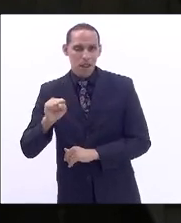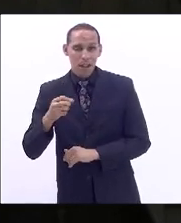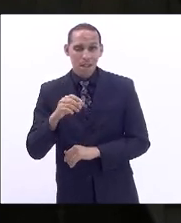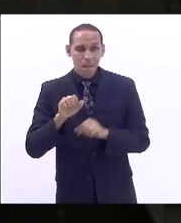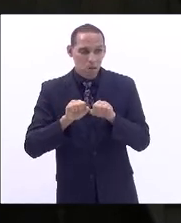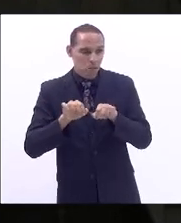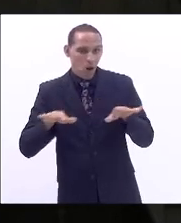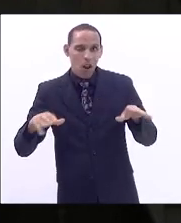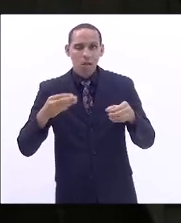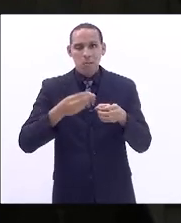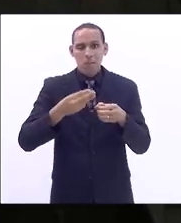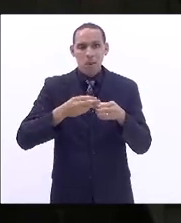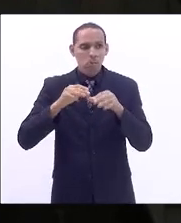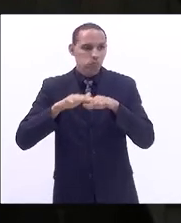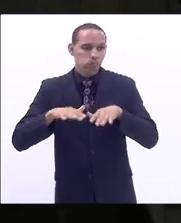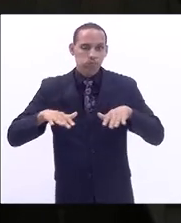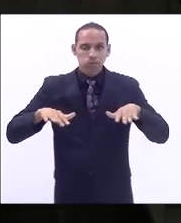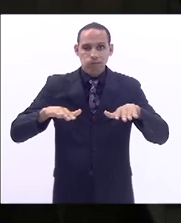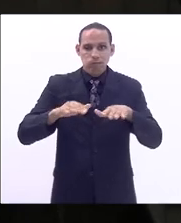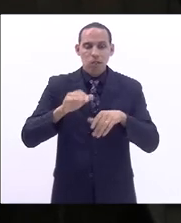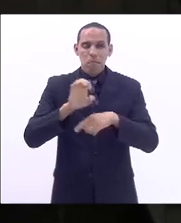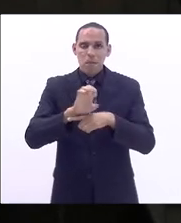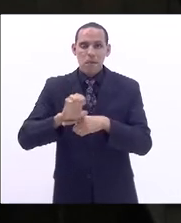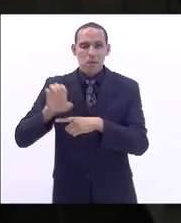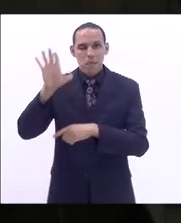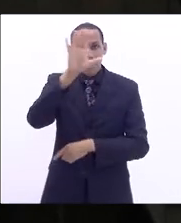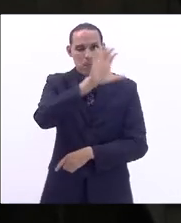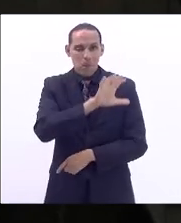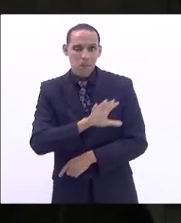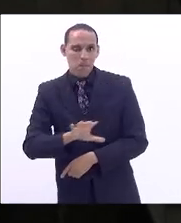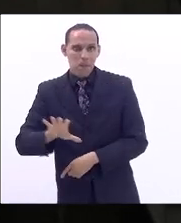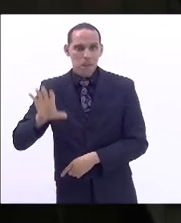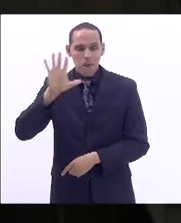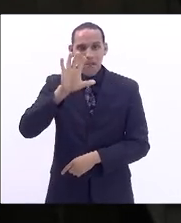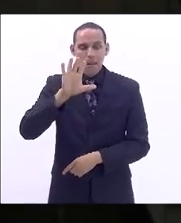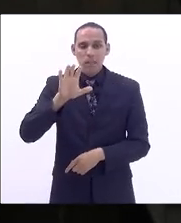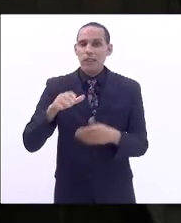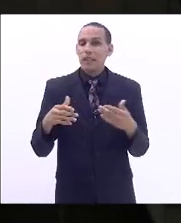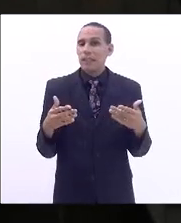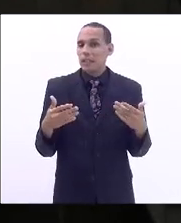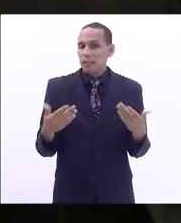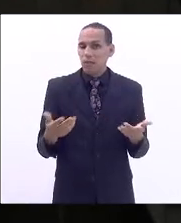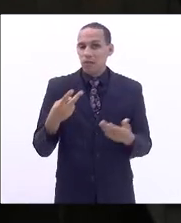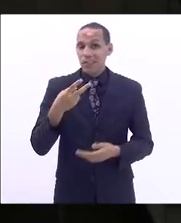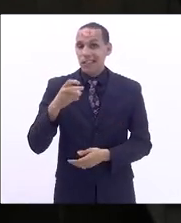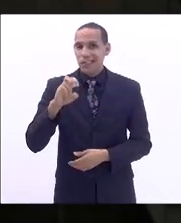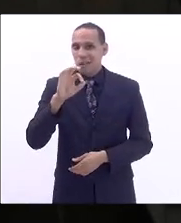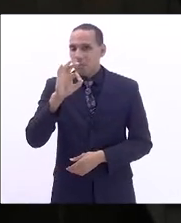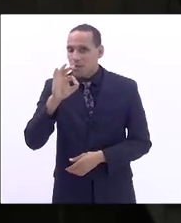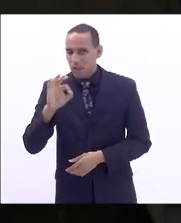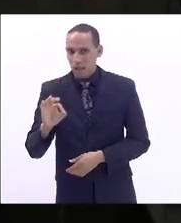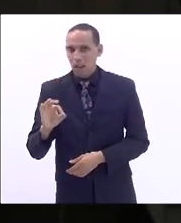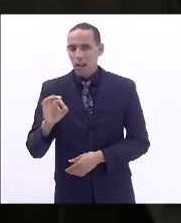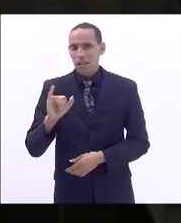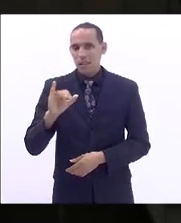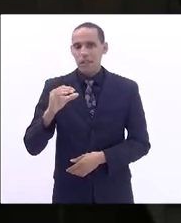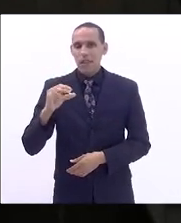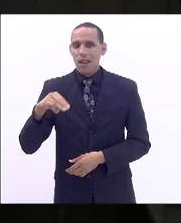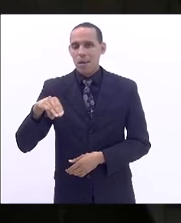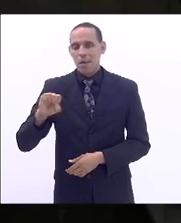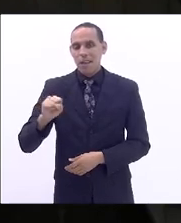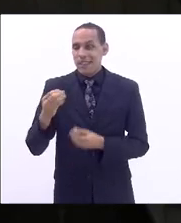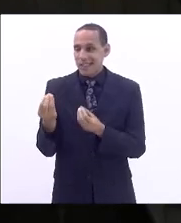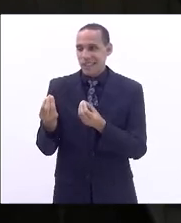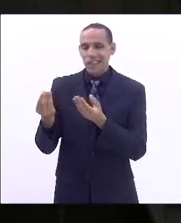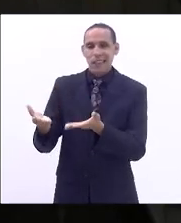aos um dos Estados portanto 25 por cento do que os estados arrecadados MS são